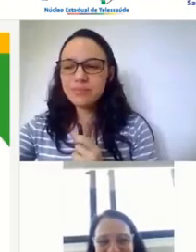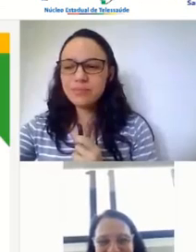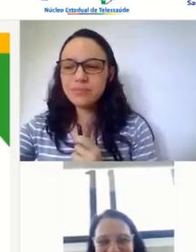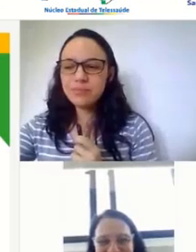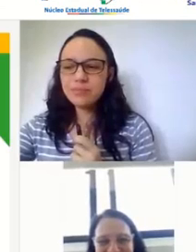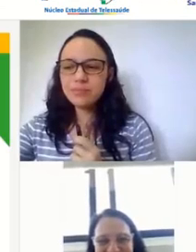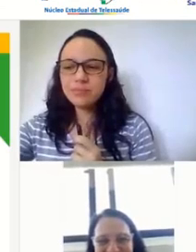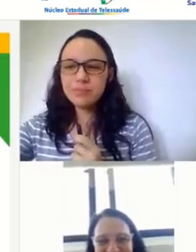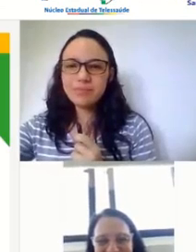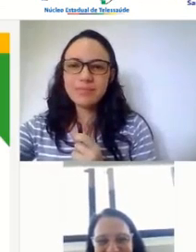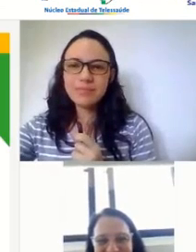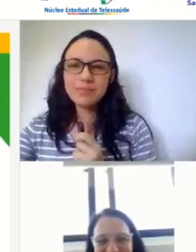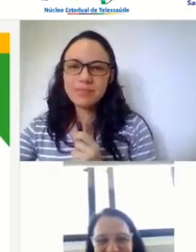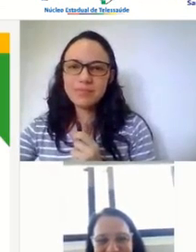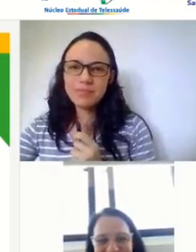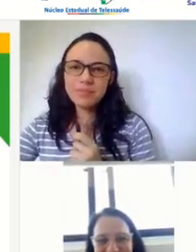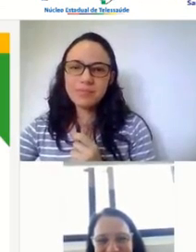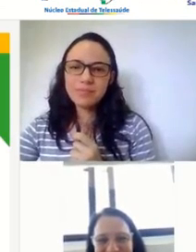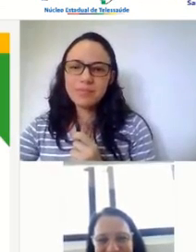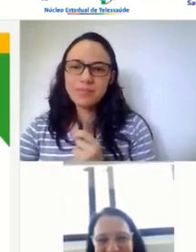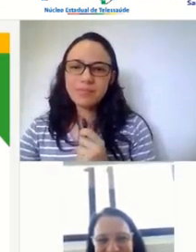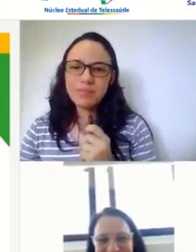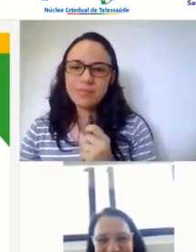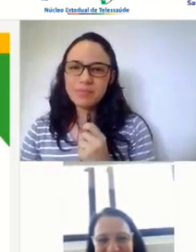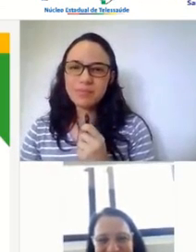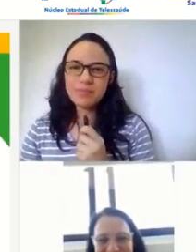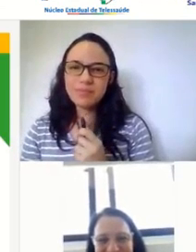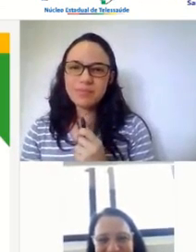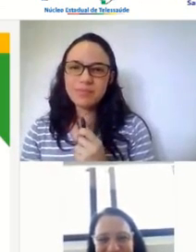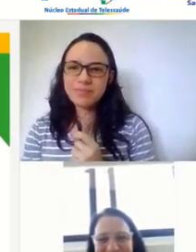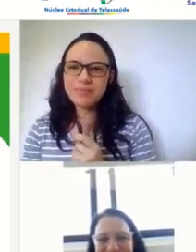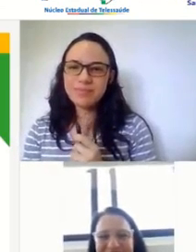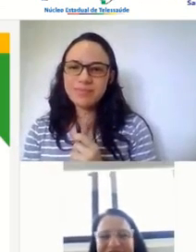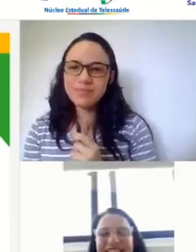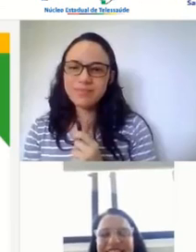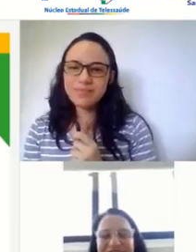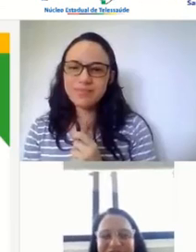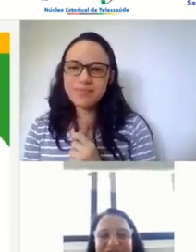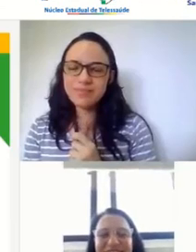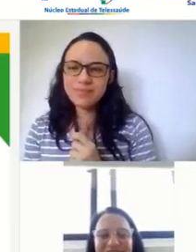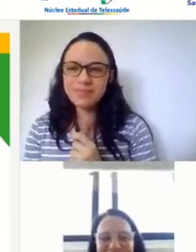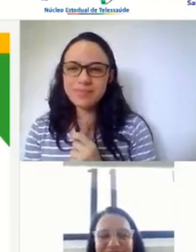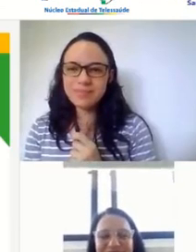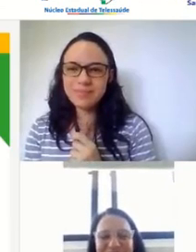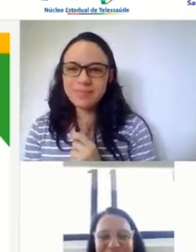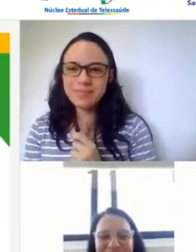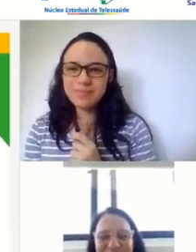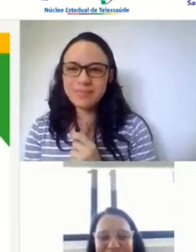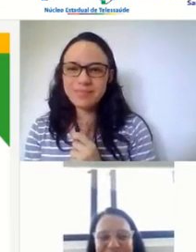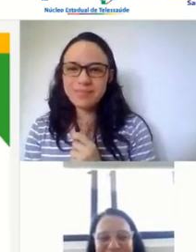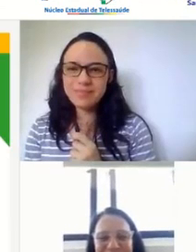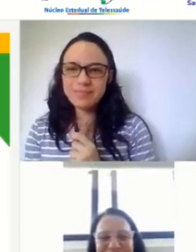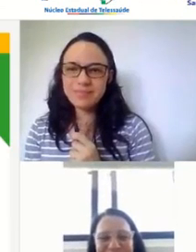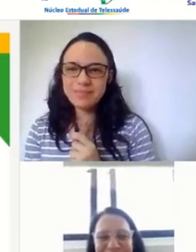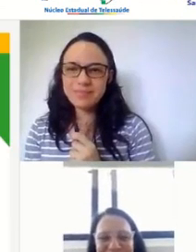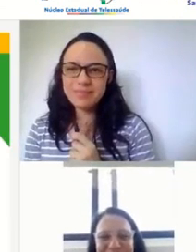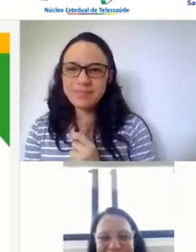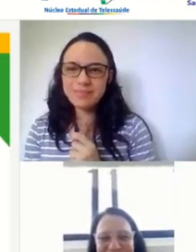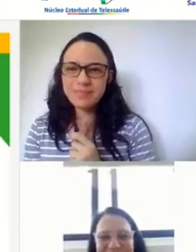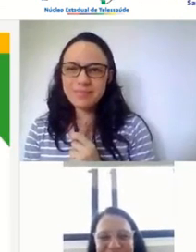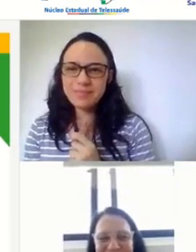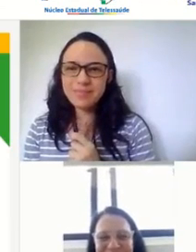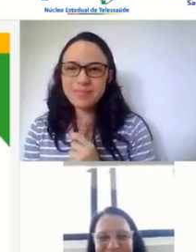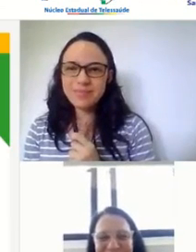conciliar enfermagem para informática e ela mostra que podia professor luiz i oi e aí é